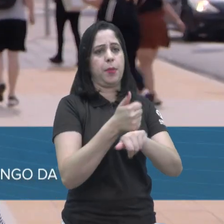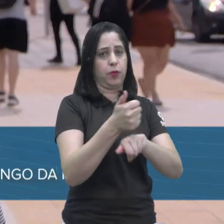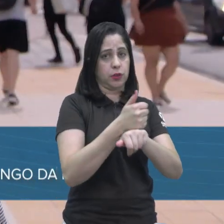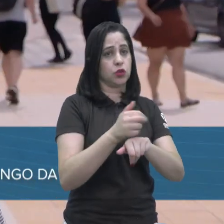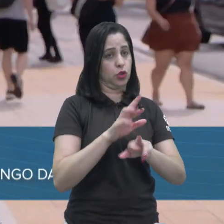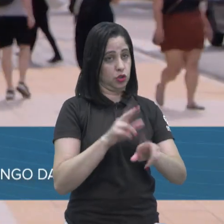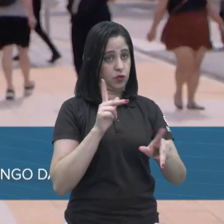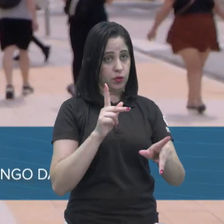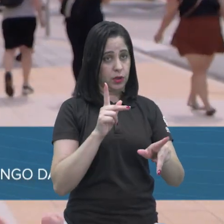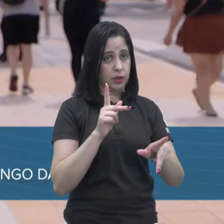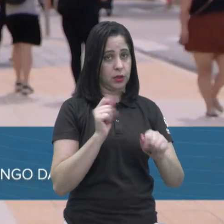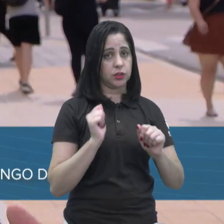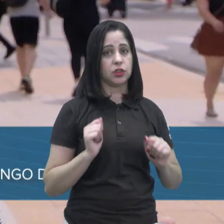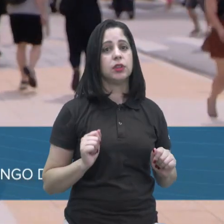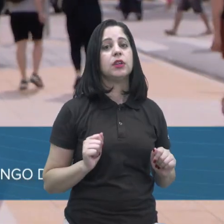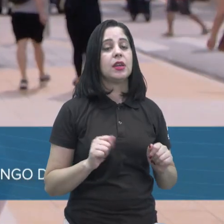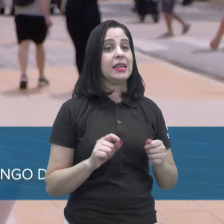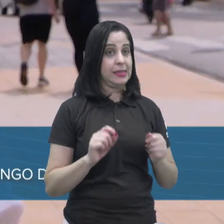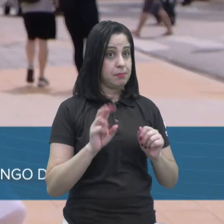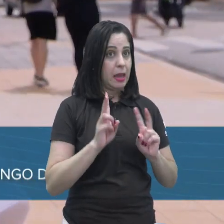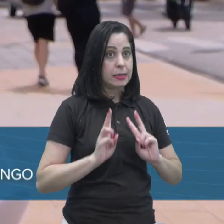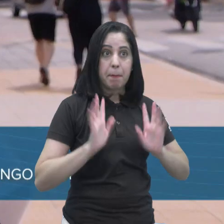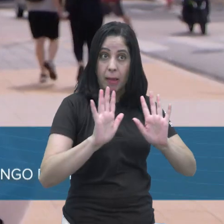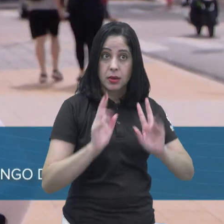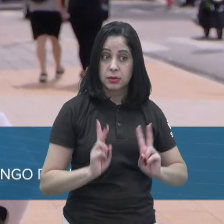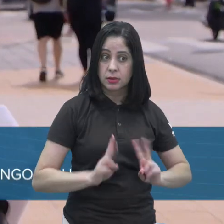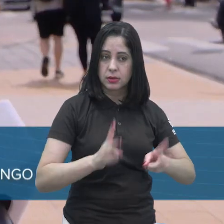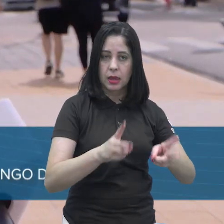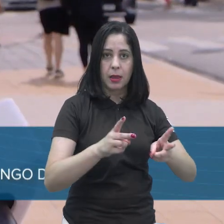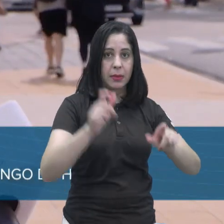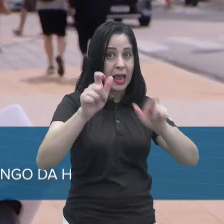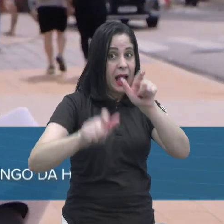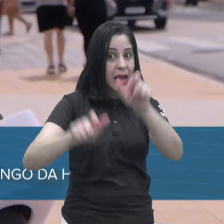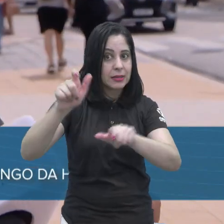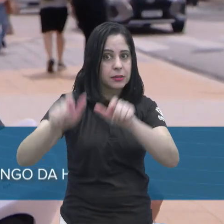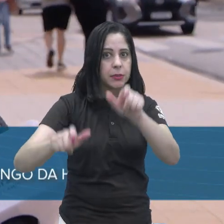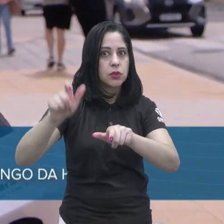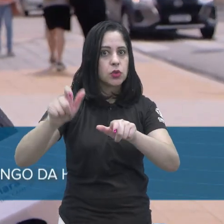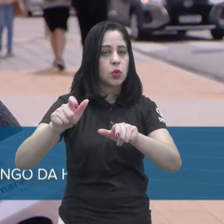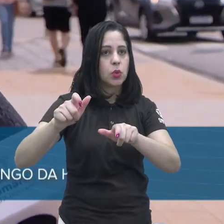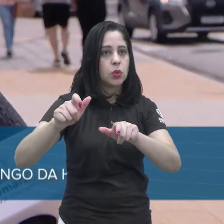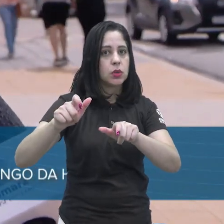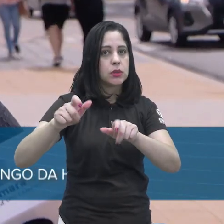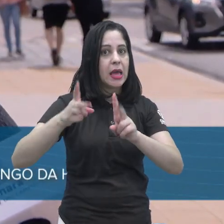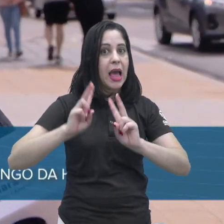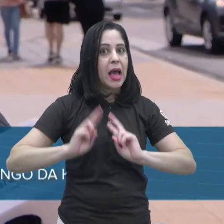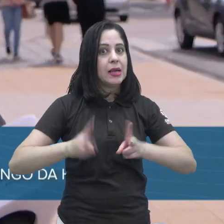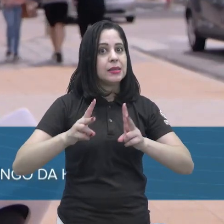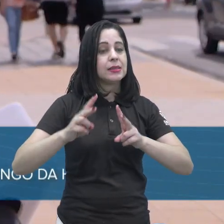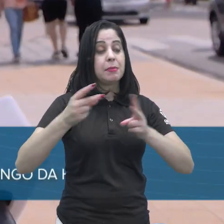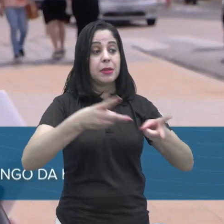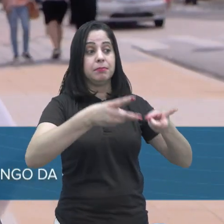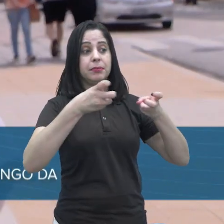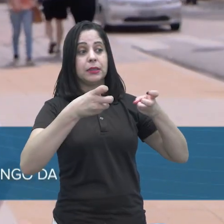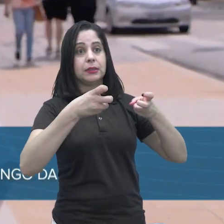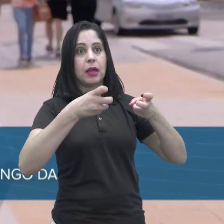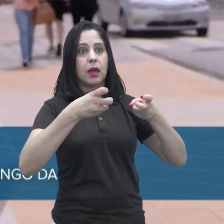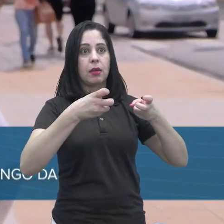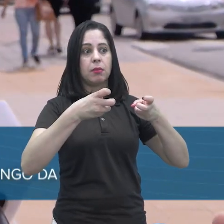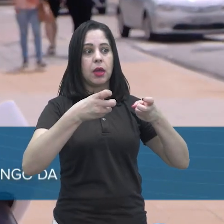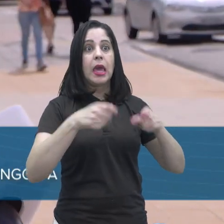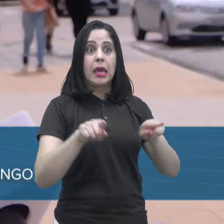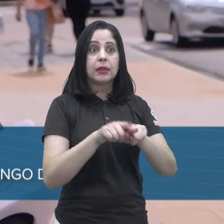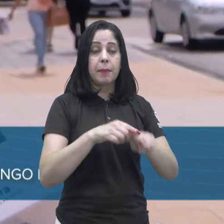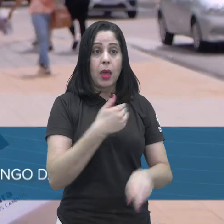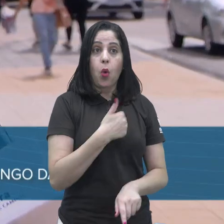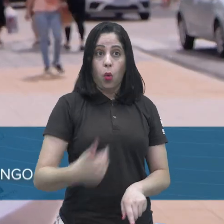mas ela é muito forte nesse aspecto de fazer com que as pessoas se direcione, os governos direcionem